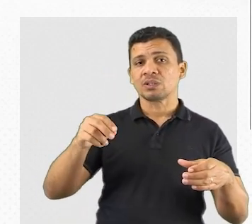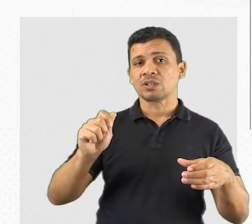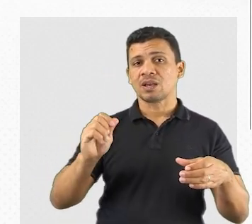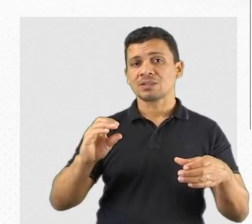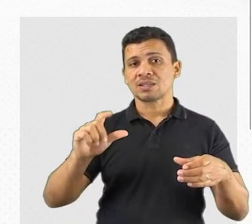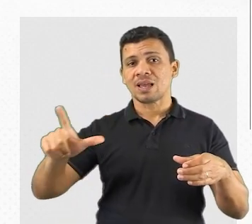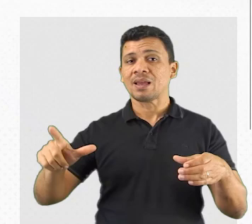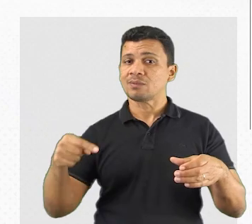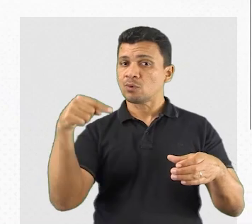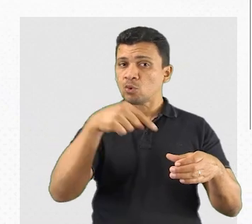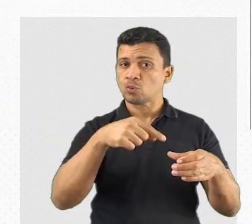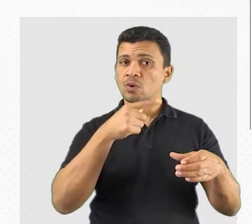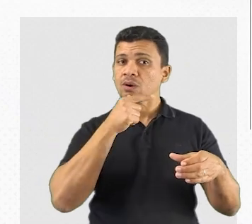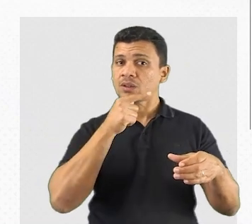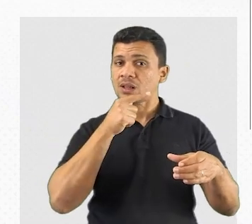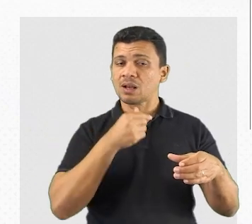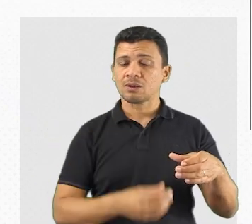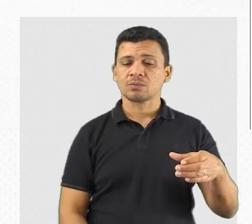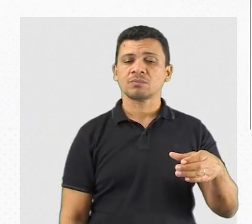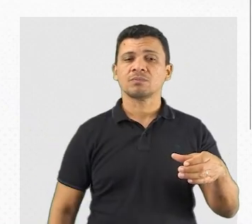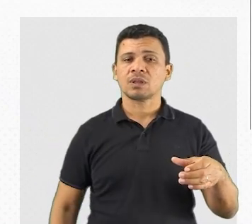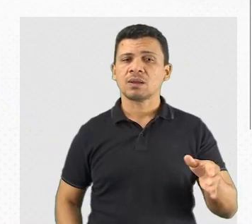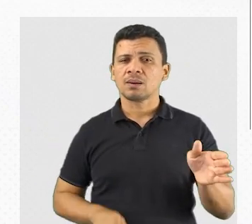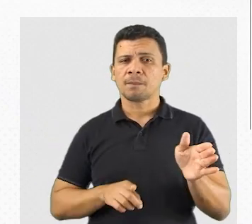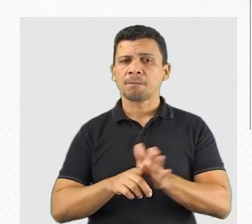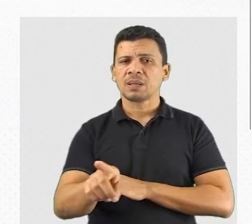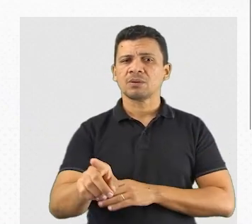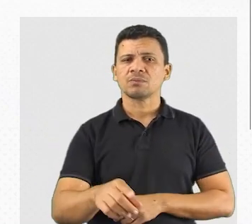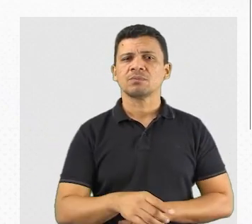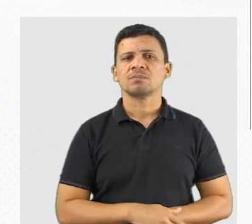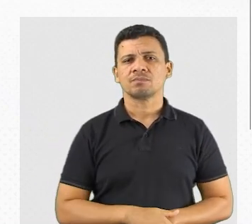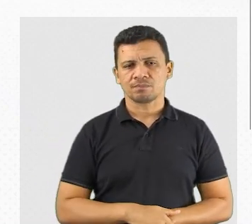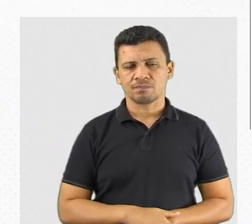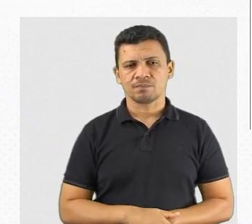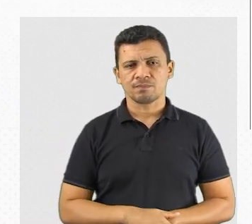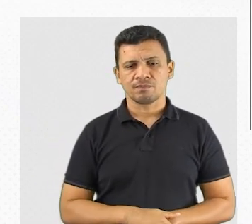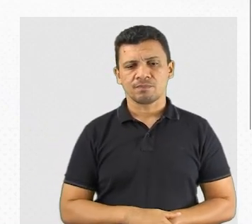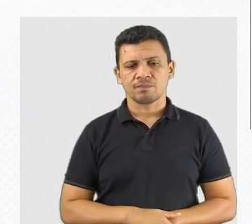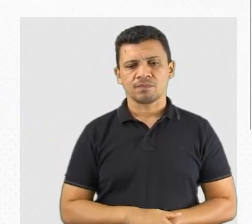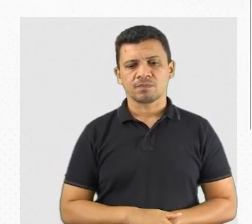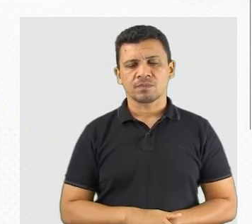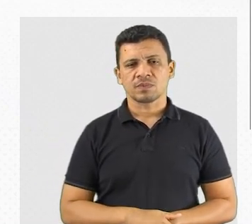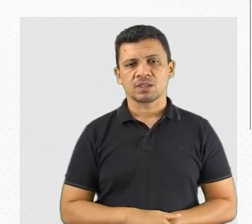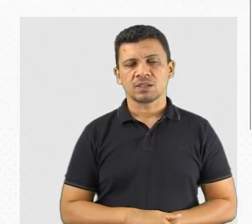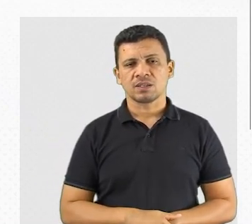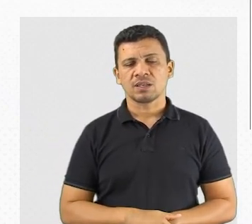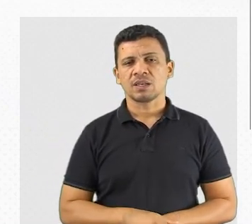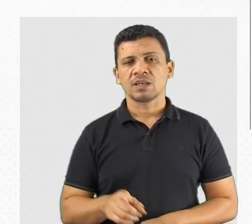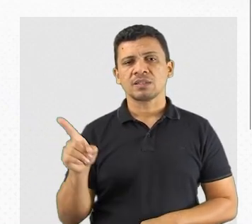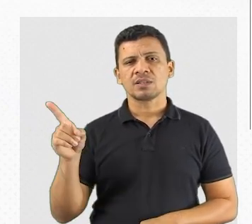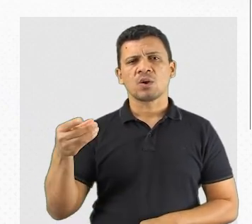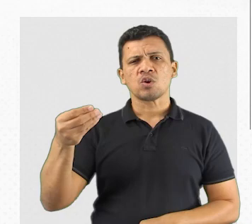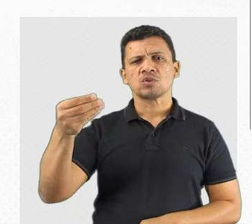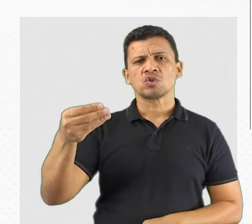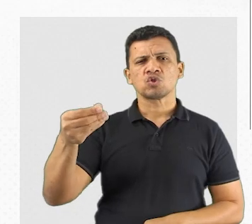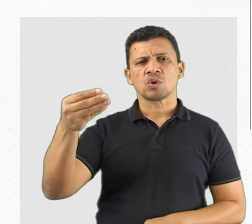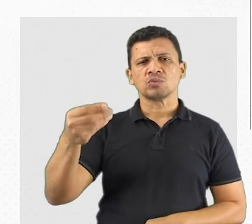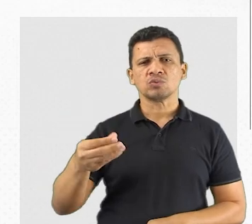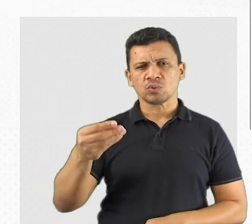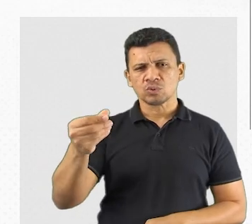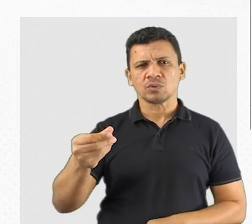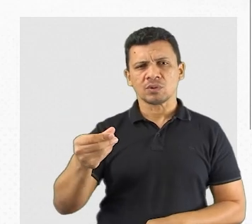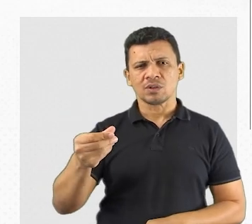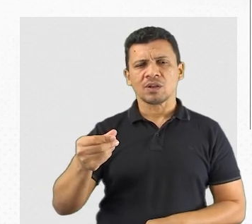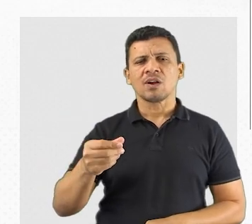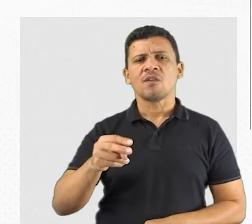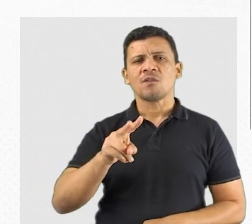NaCl. Aí eu pergunto para vocês, lembrando as propriedades anteriores. Pessoal, esse soluto bem aí, ele não vai atrapalhar que a